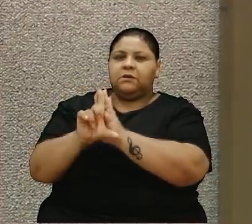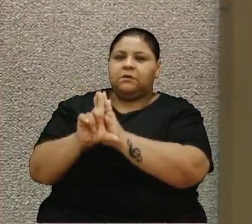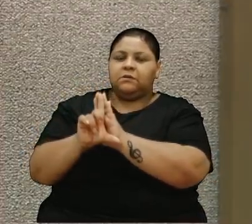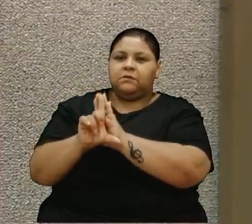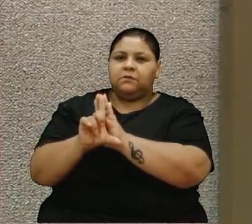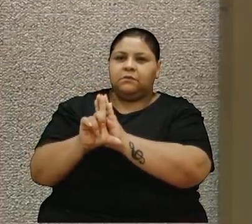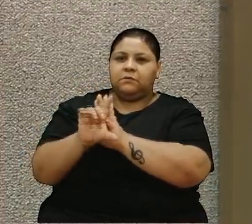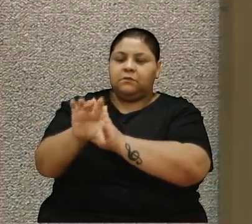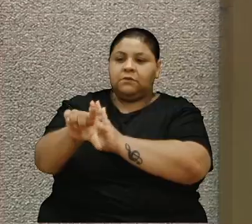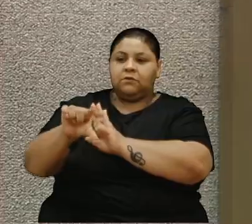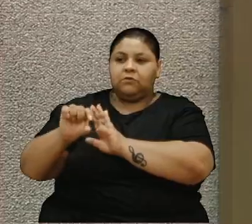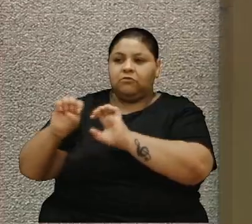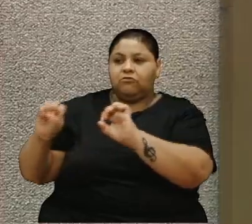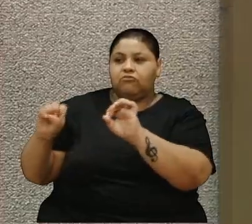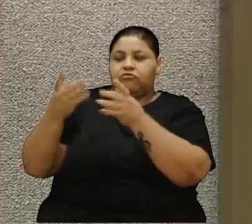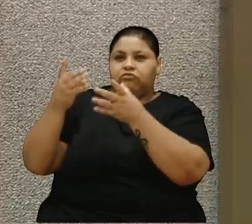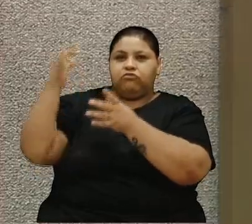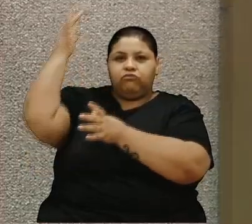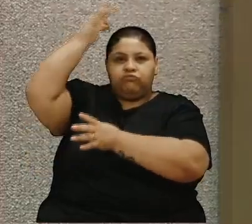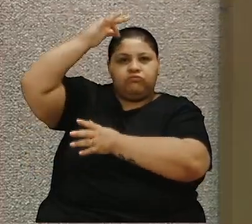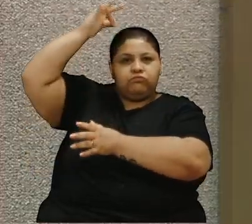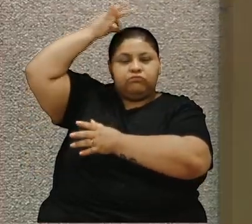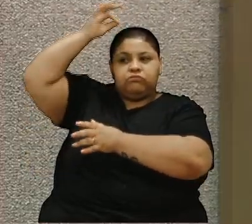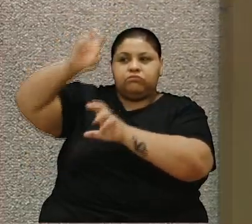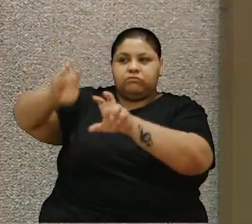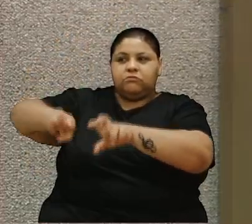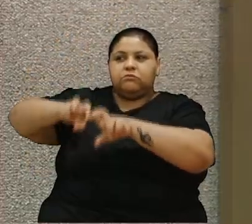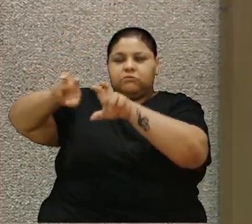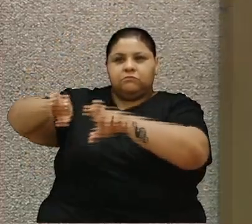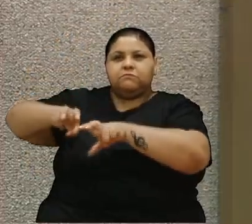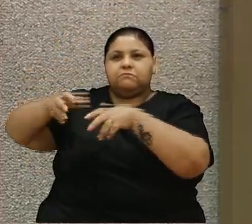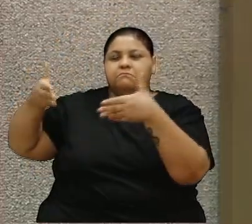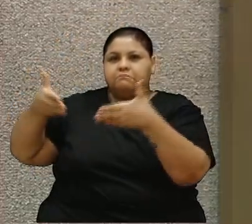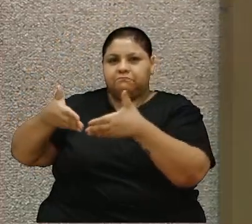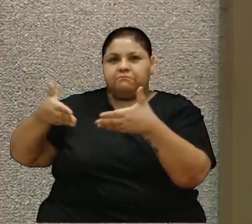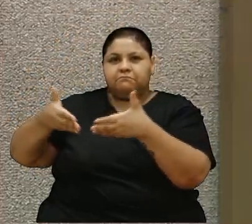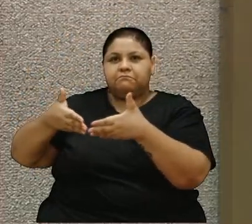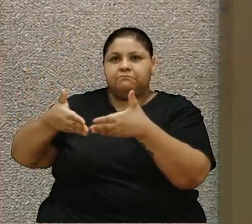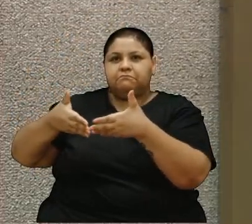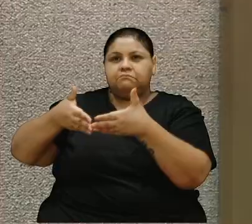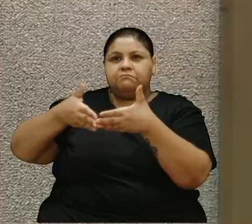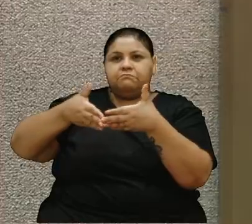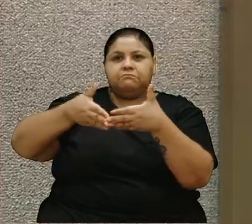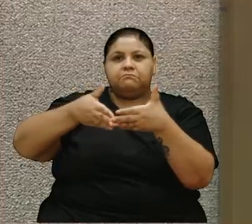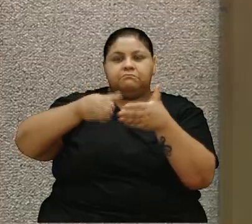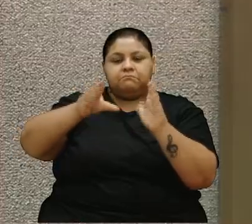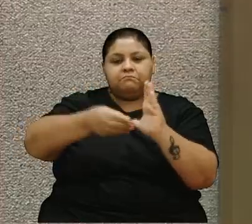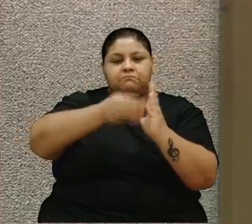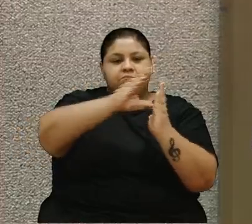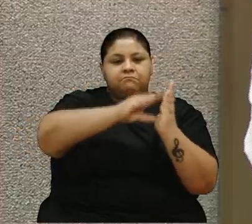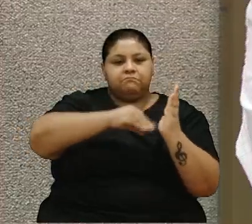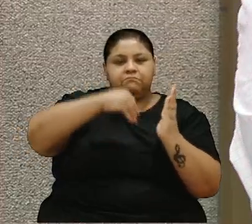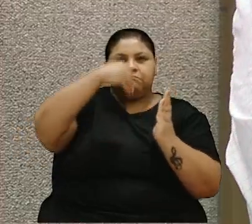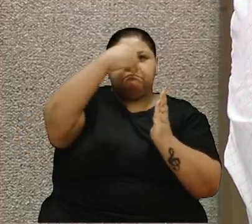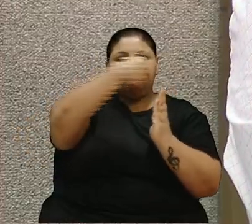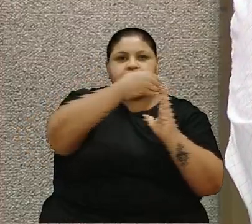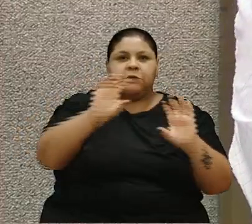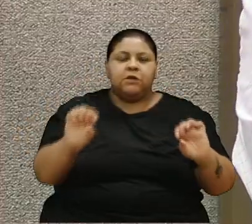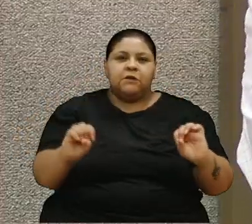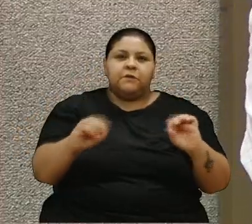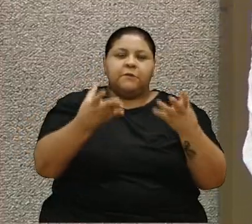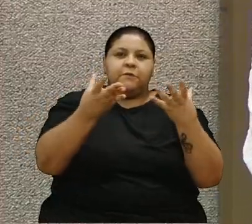determinou de que a festa do Divino de Vila Seca seja colocada no calendário de eventos oficiais do município. Então,